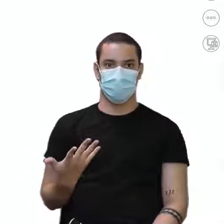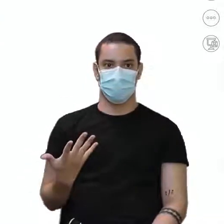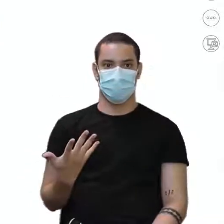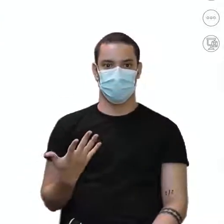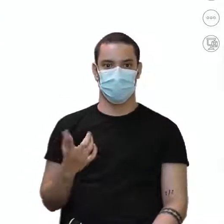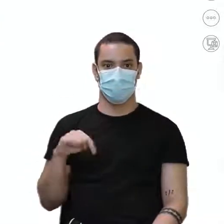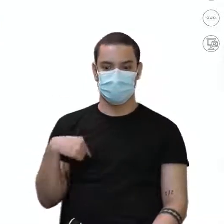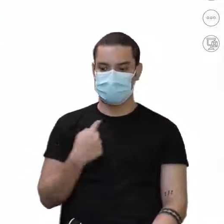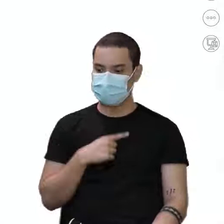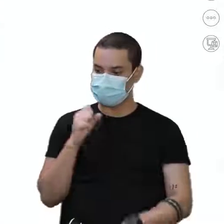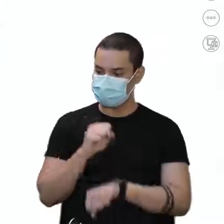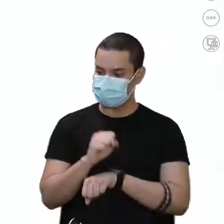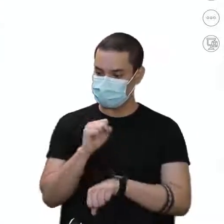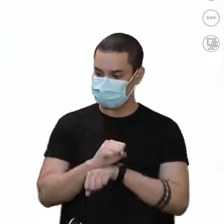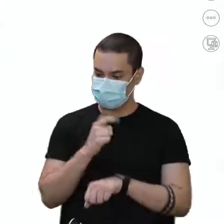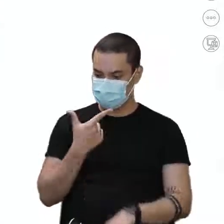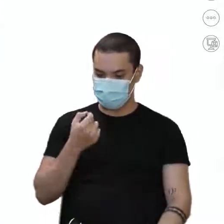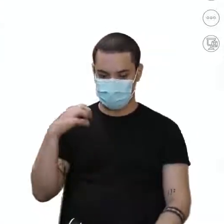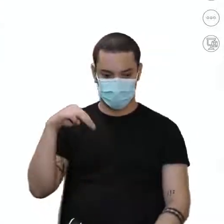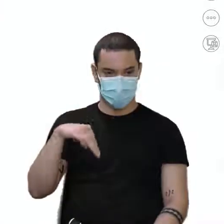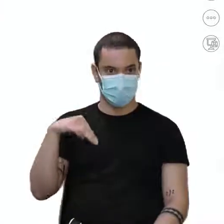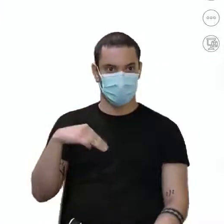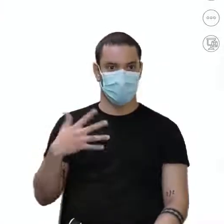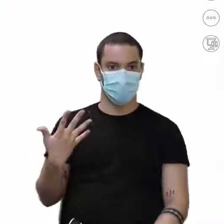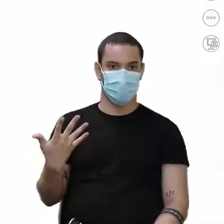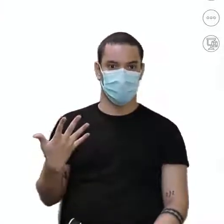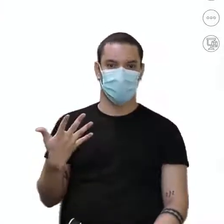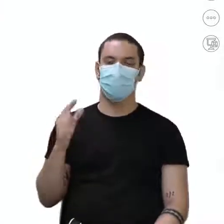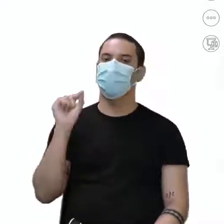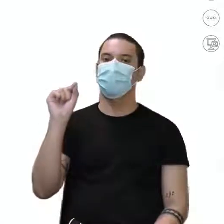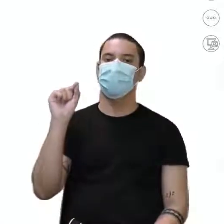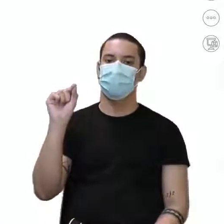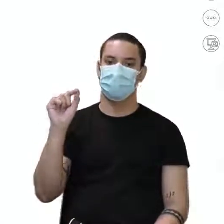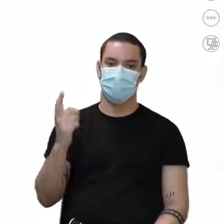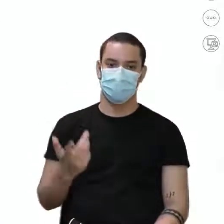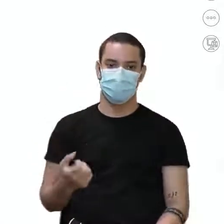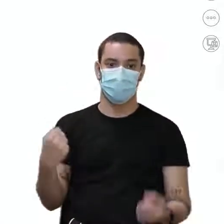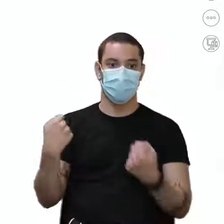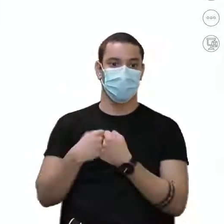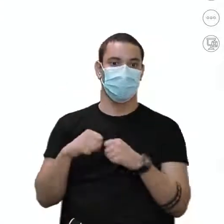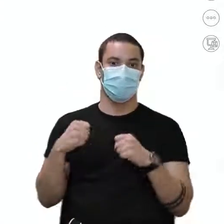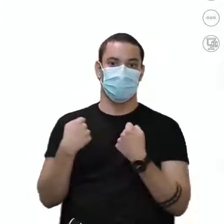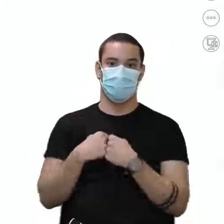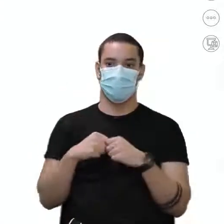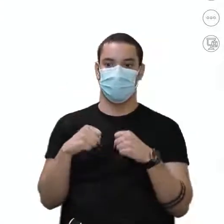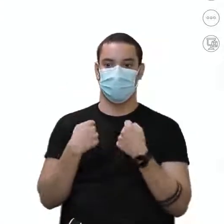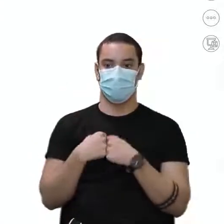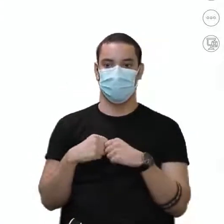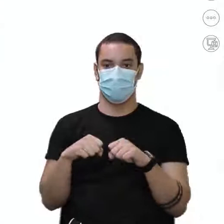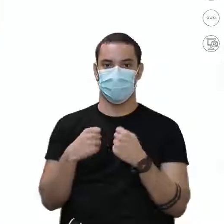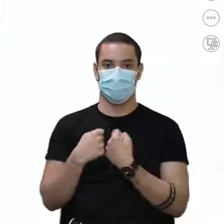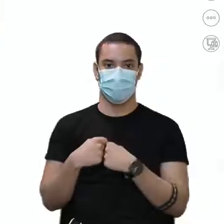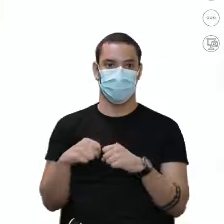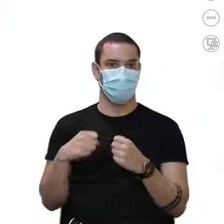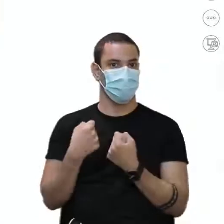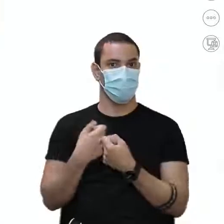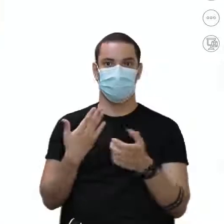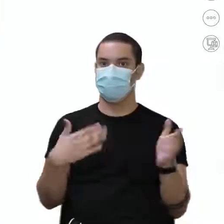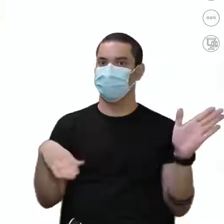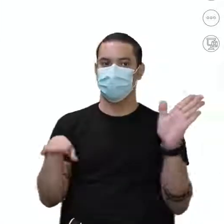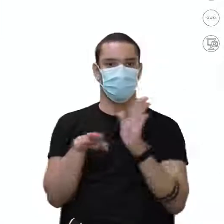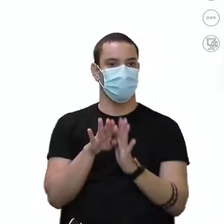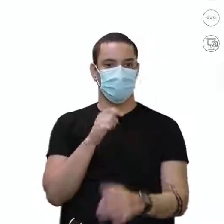temos esperado por 20 minutos. O quê? The bus, o ônibus. Have been